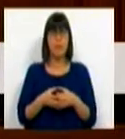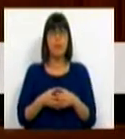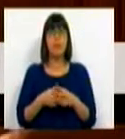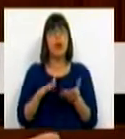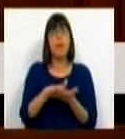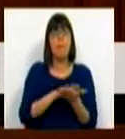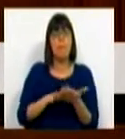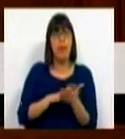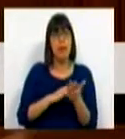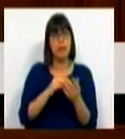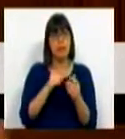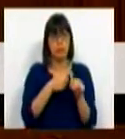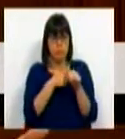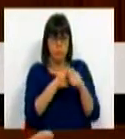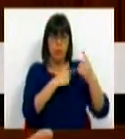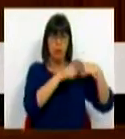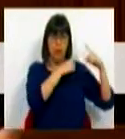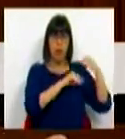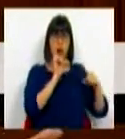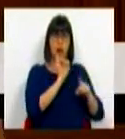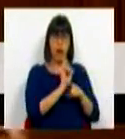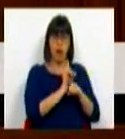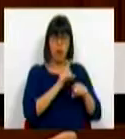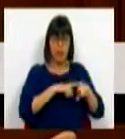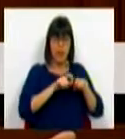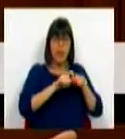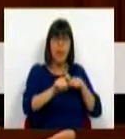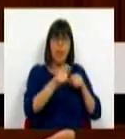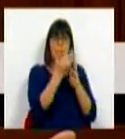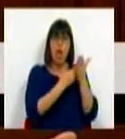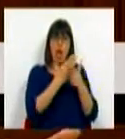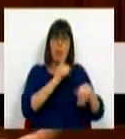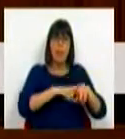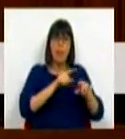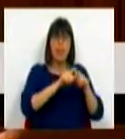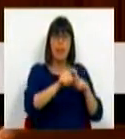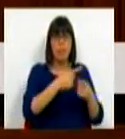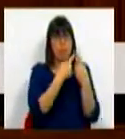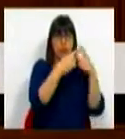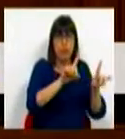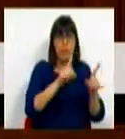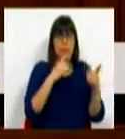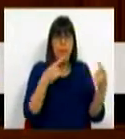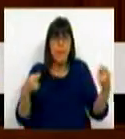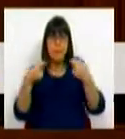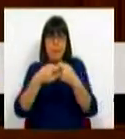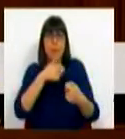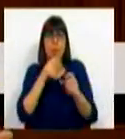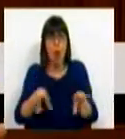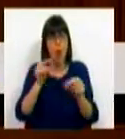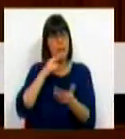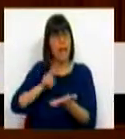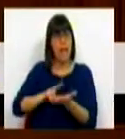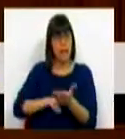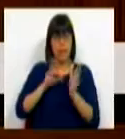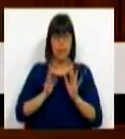sendo baseado num histórico que de trás tinha um ciclo económico diferente, também era preciso ajustar à nova